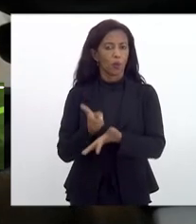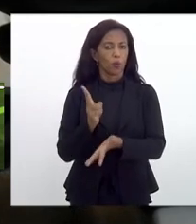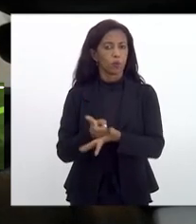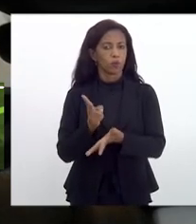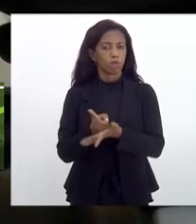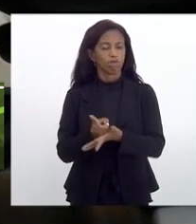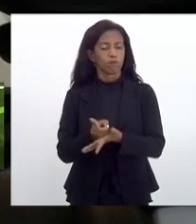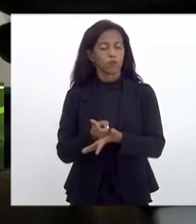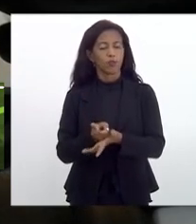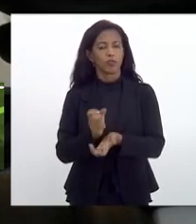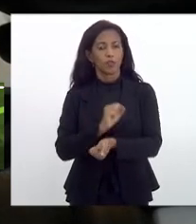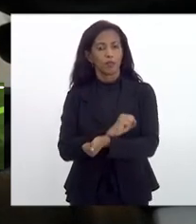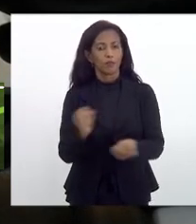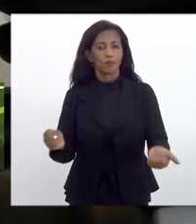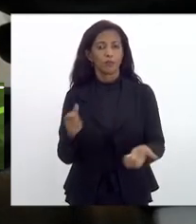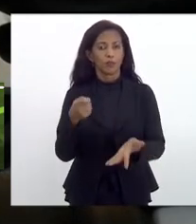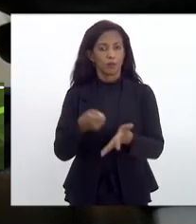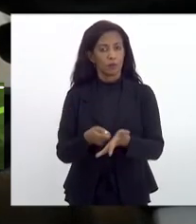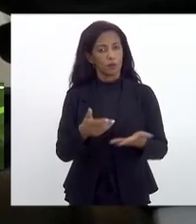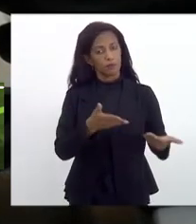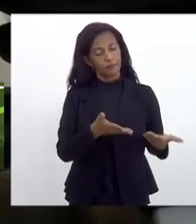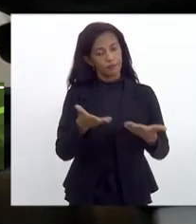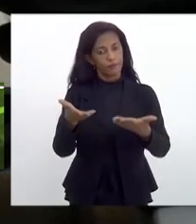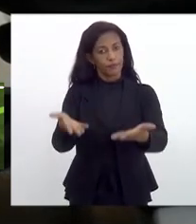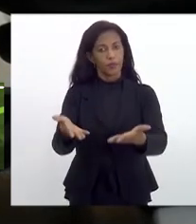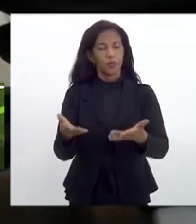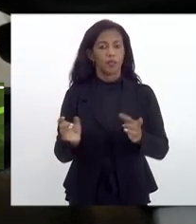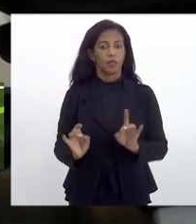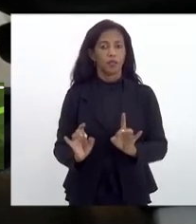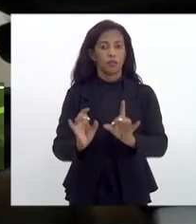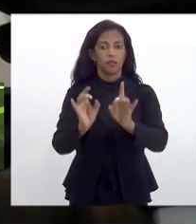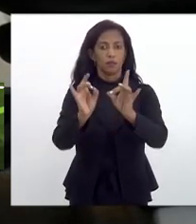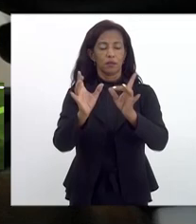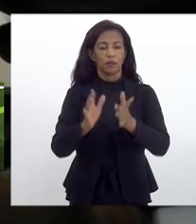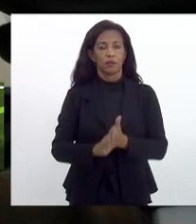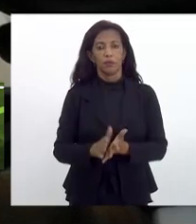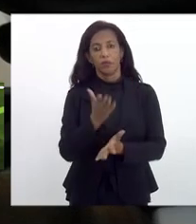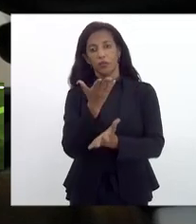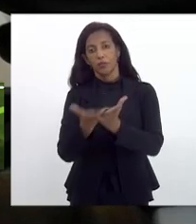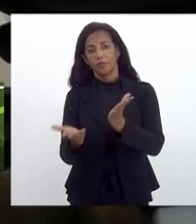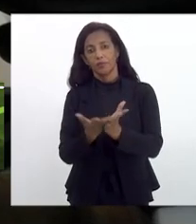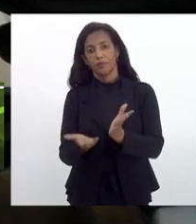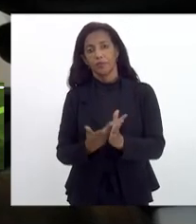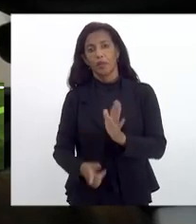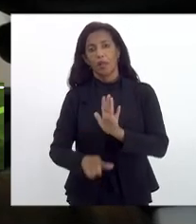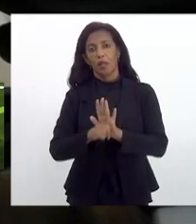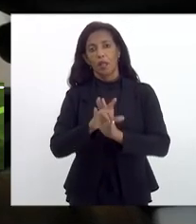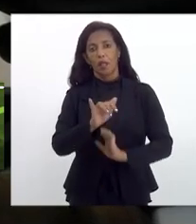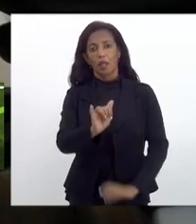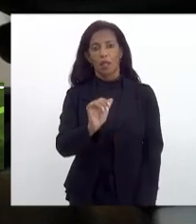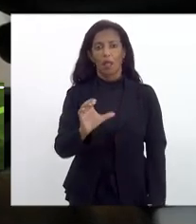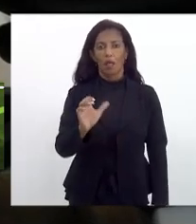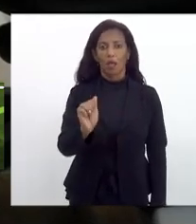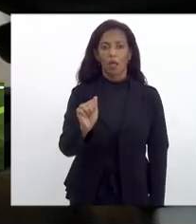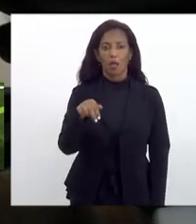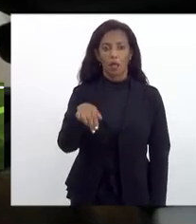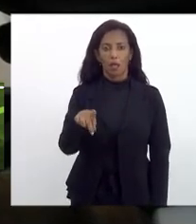impagável da forma que está sendo colocada em especial com as perdas da lei Candir. Então,